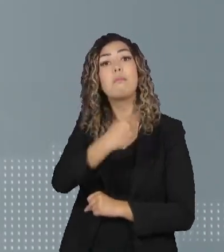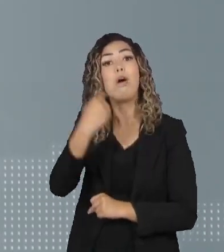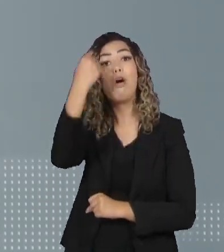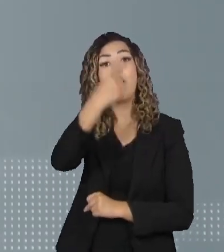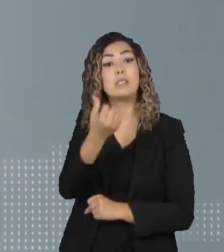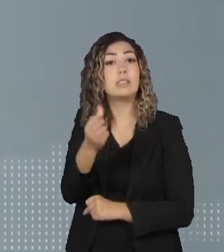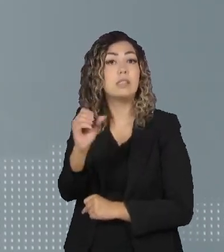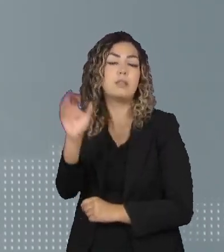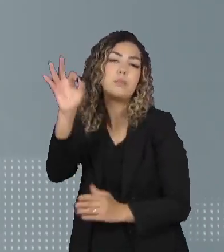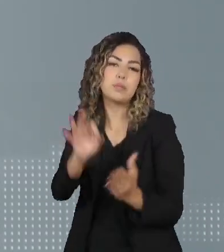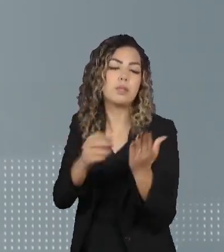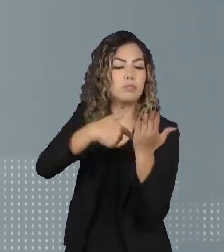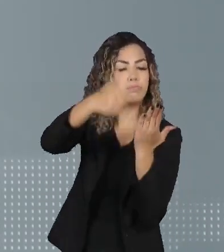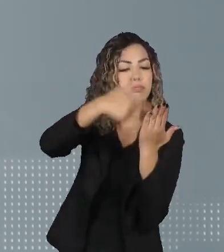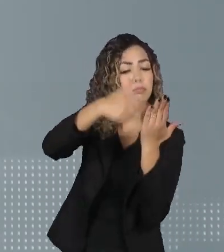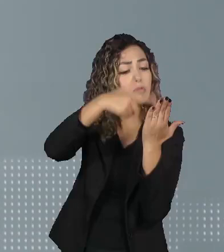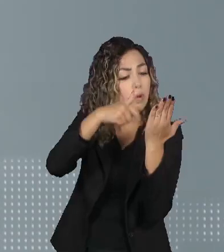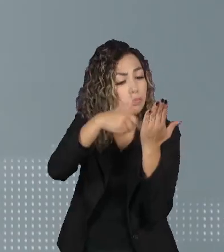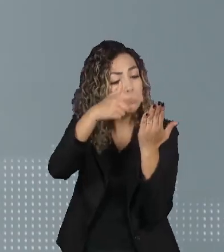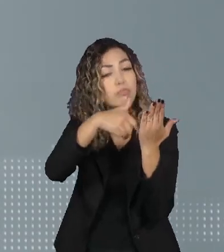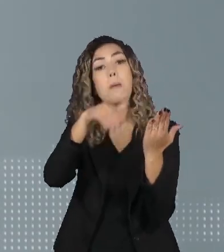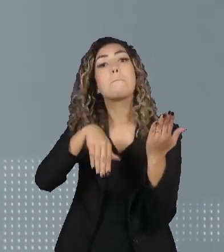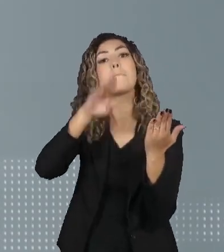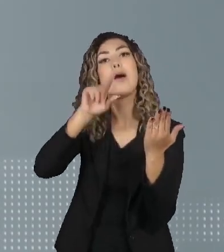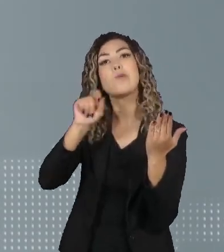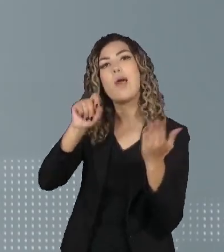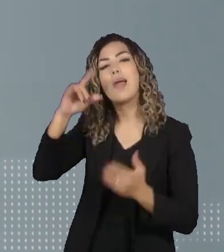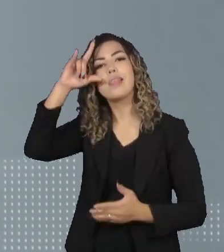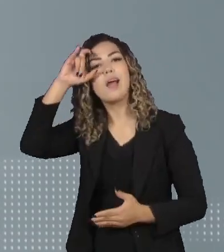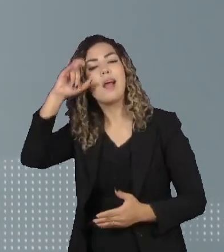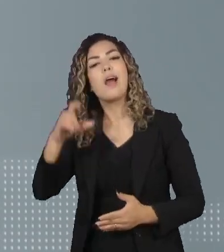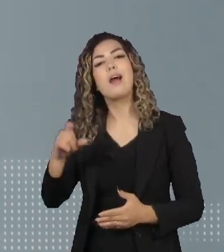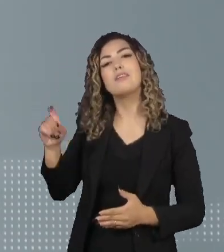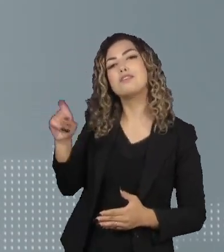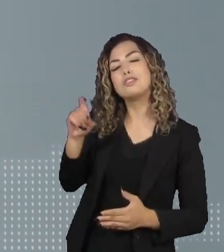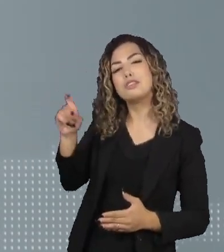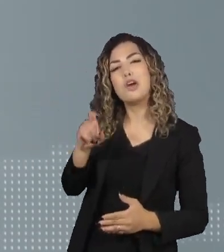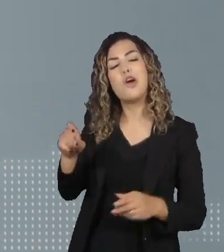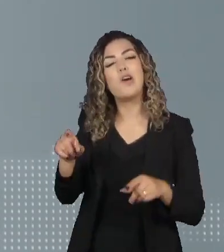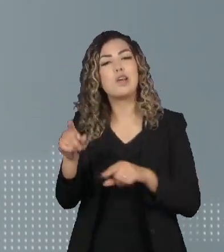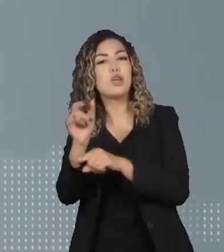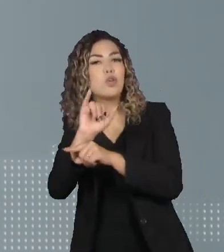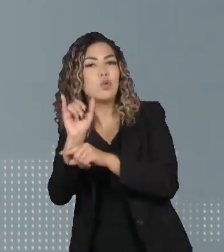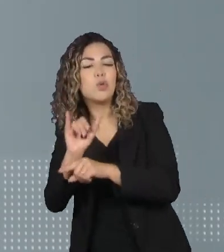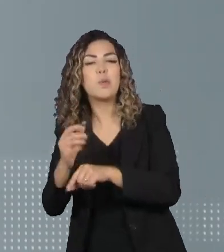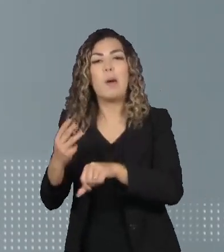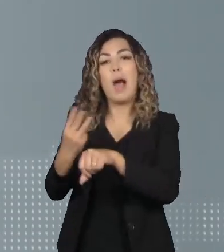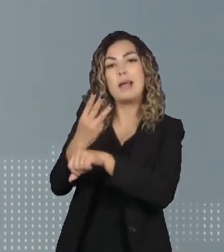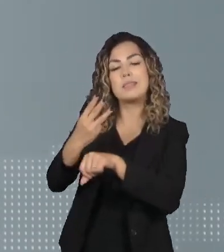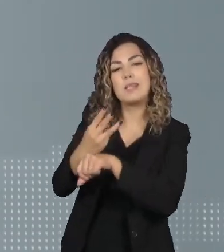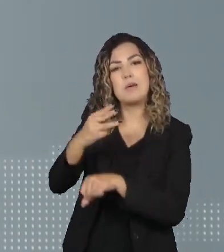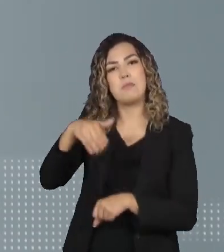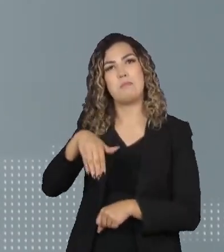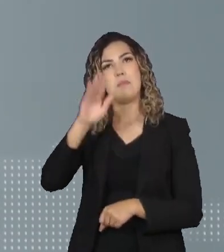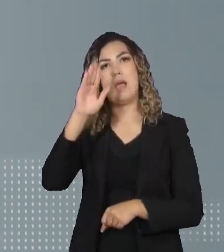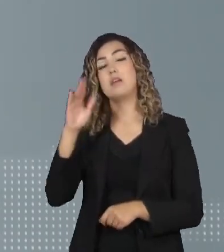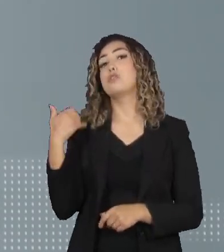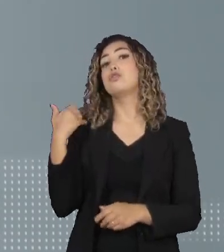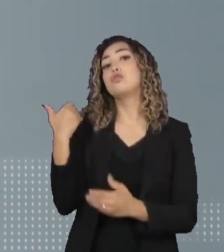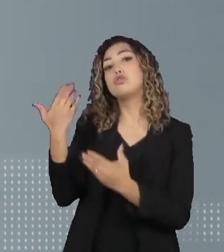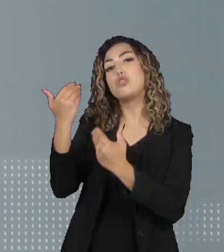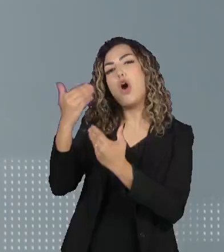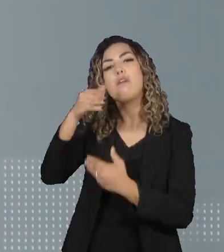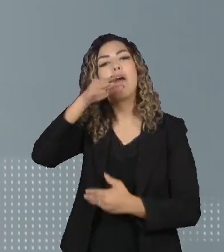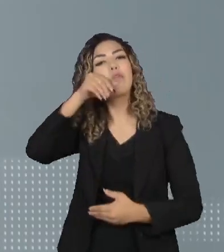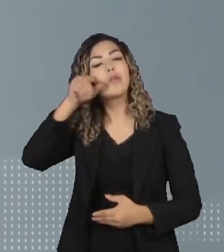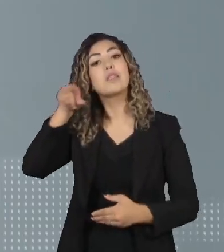mais utilizadas eram Instagram, Snapchat, TikTok, WhatsApp e YouTube. As adolescentes são as mais propensas a